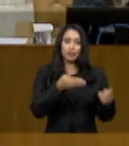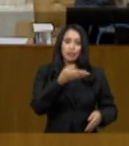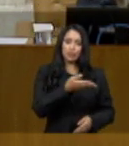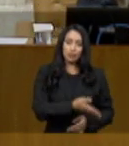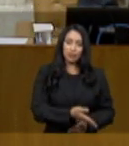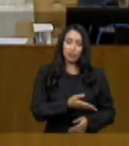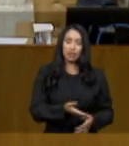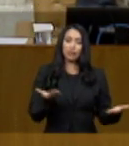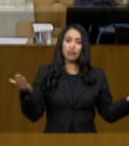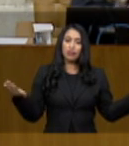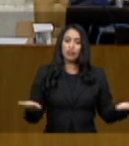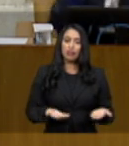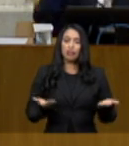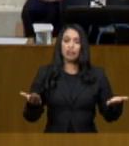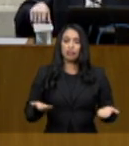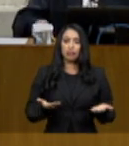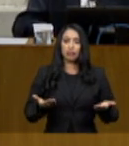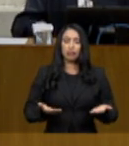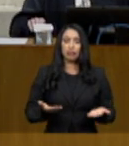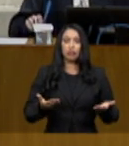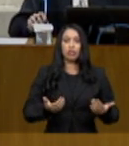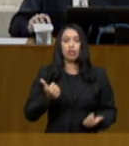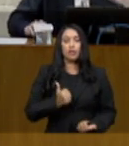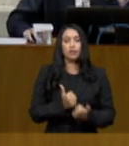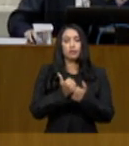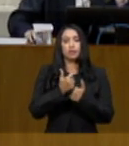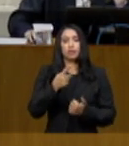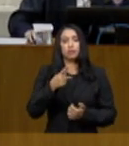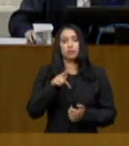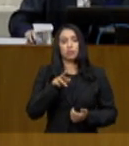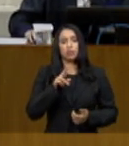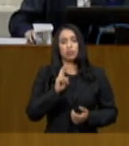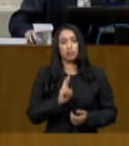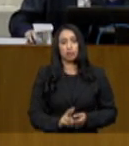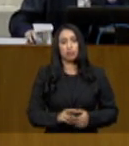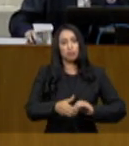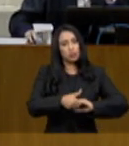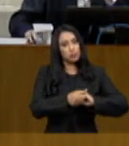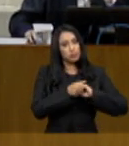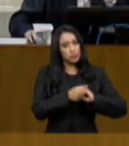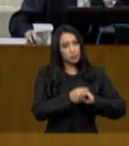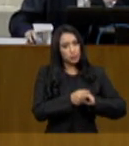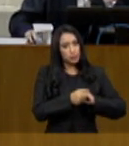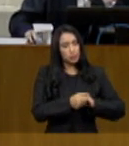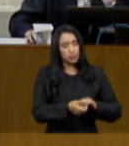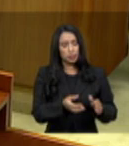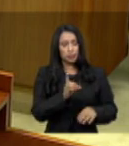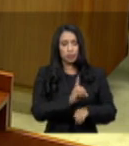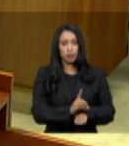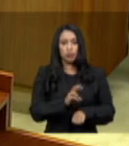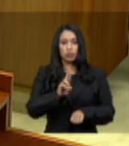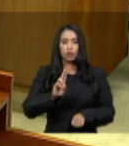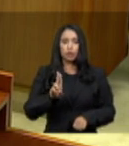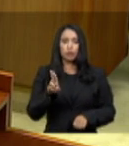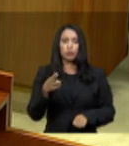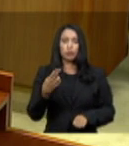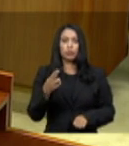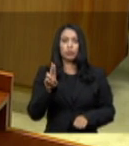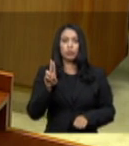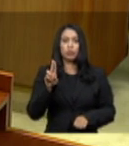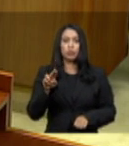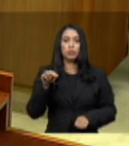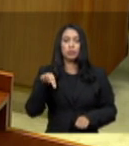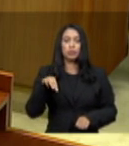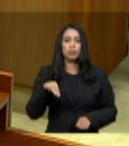no posto que atualmente ocupa um rodo o posto de vice procurador-geral da república meus cumprimentos dr humberto